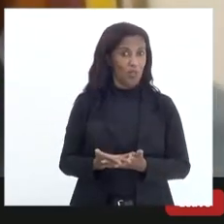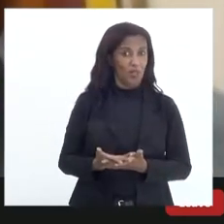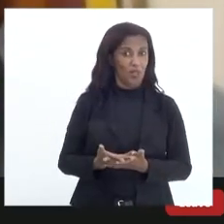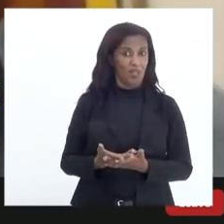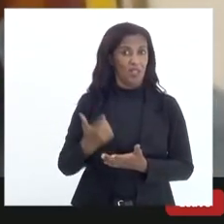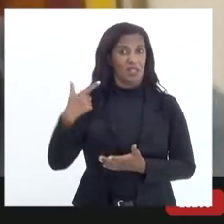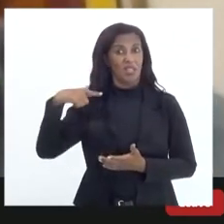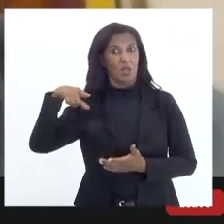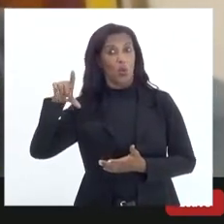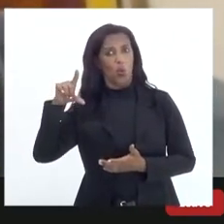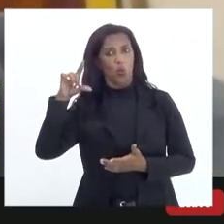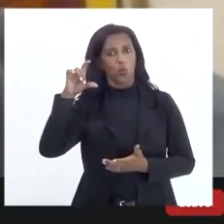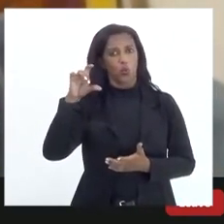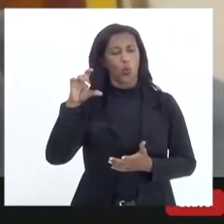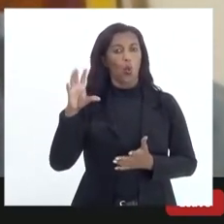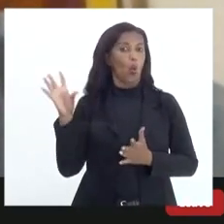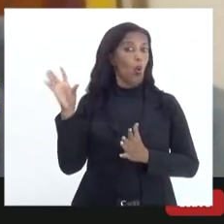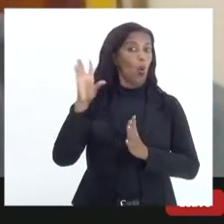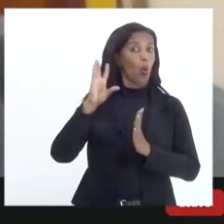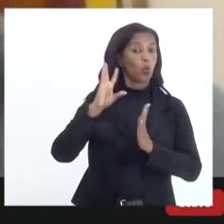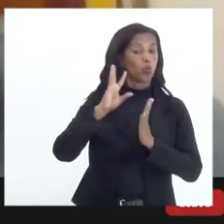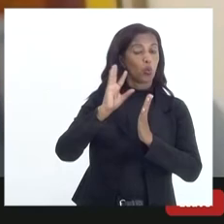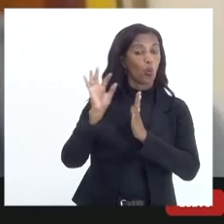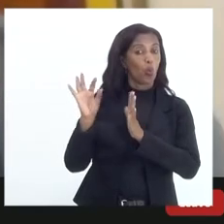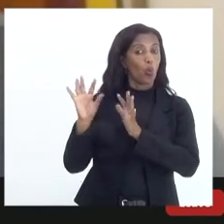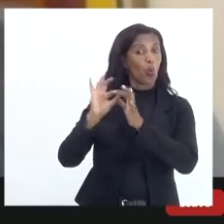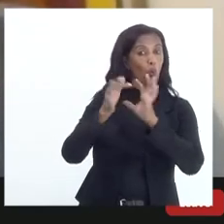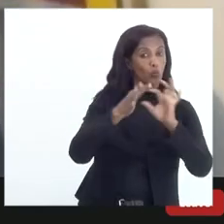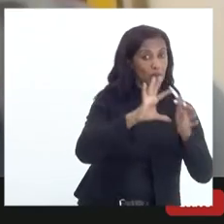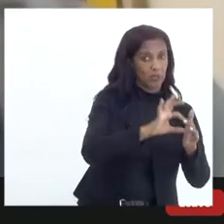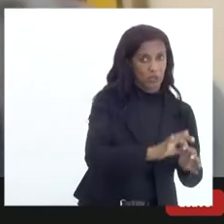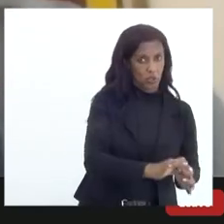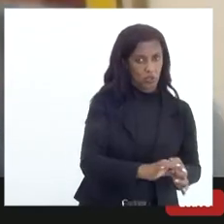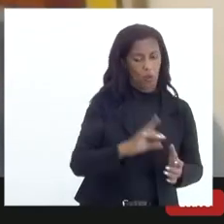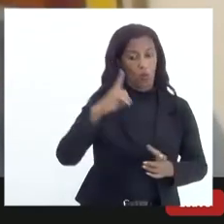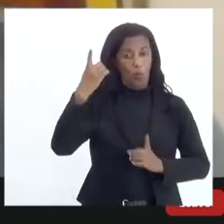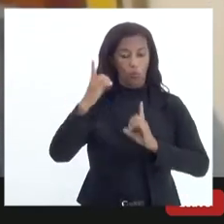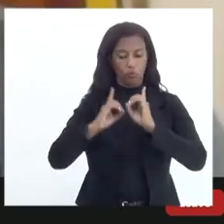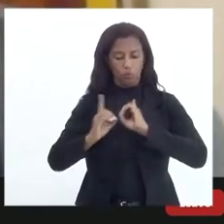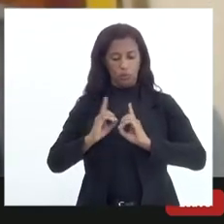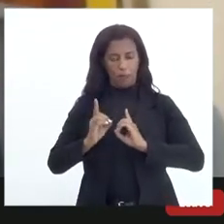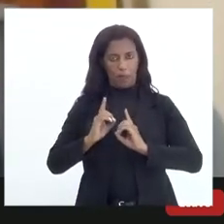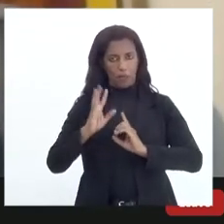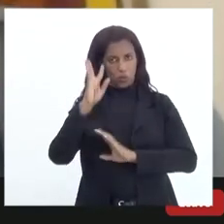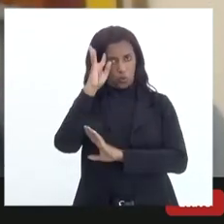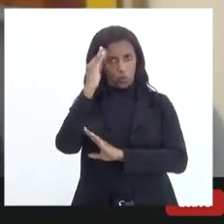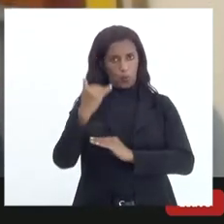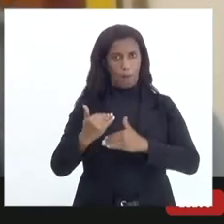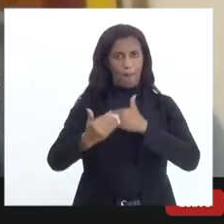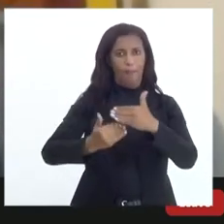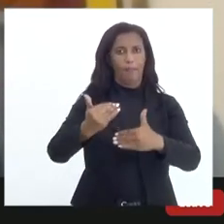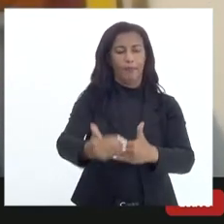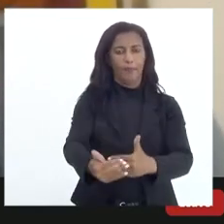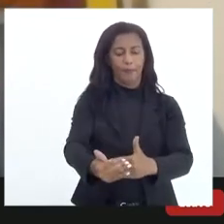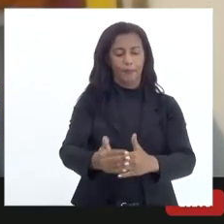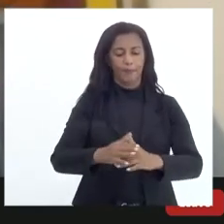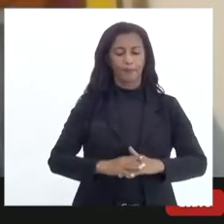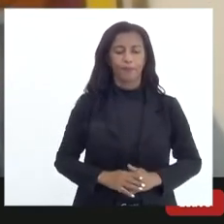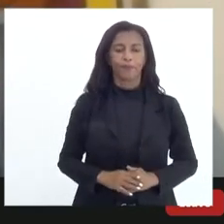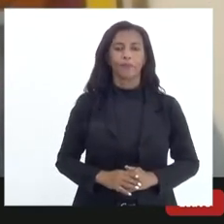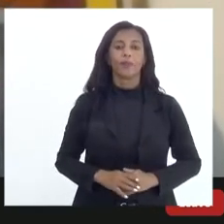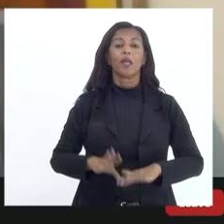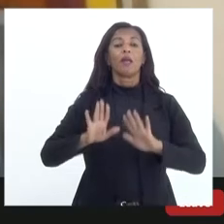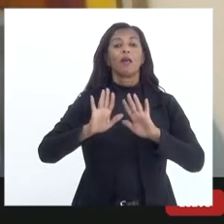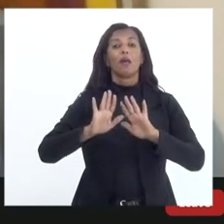outro contexto. Mas é um debate a ser feito aí na frente. Mas o que é importante aqui é